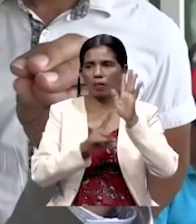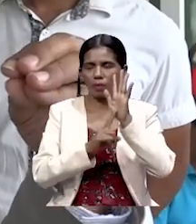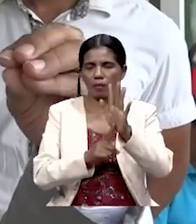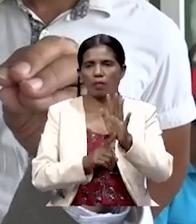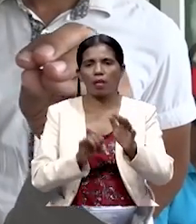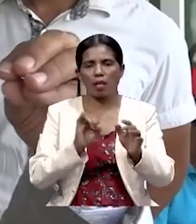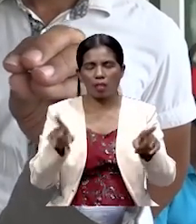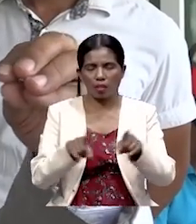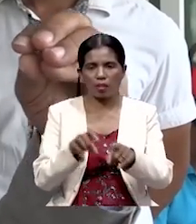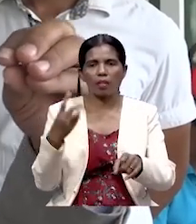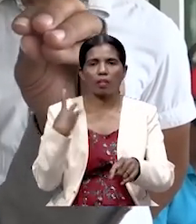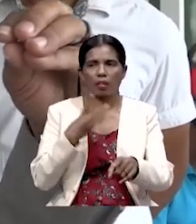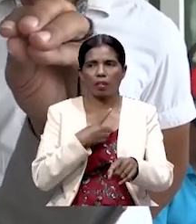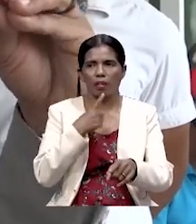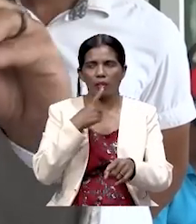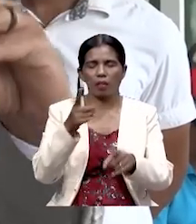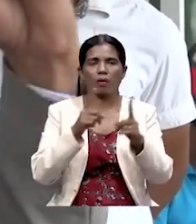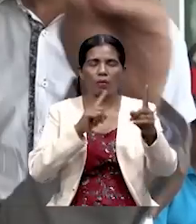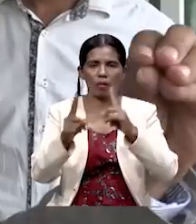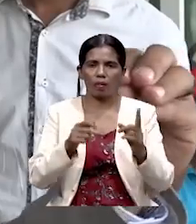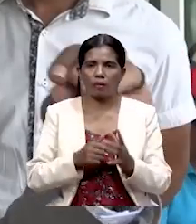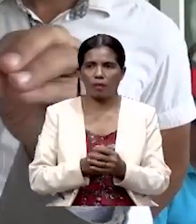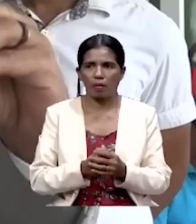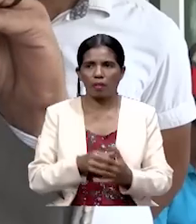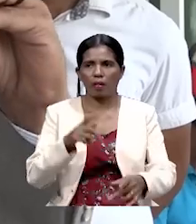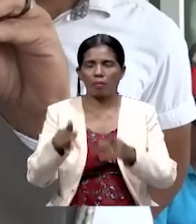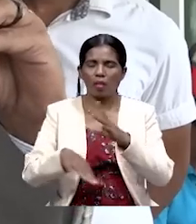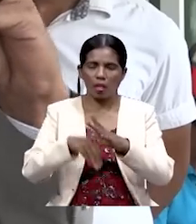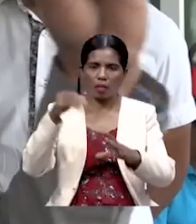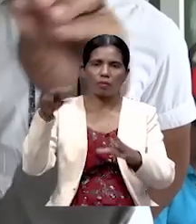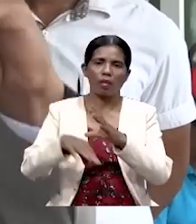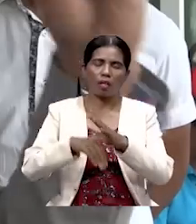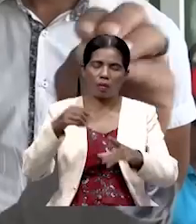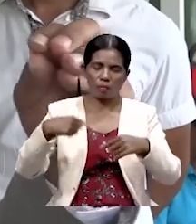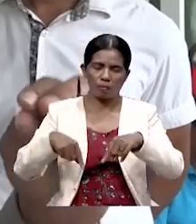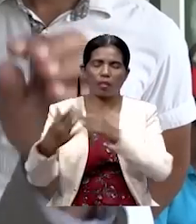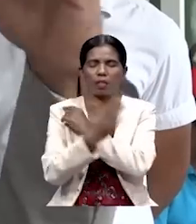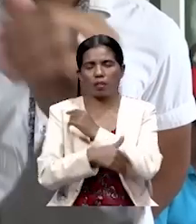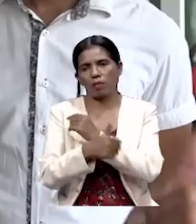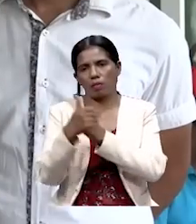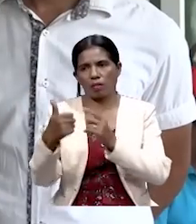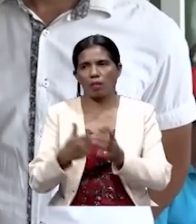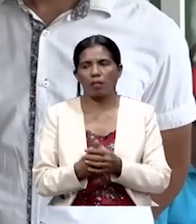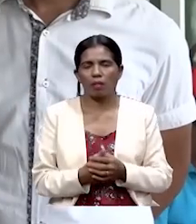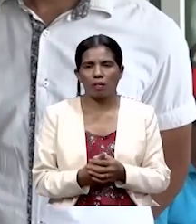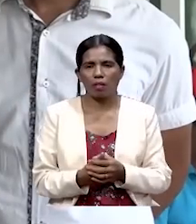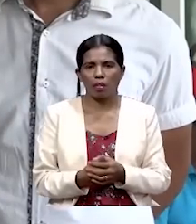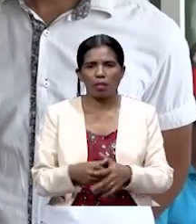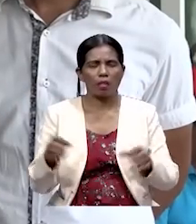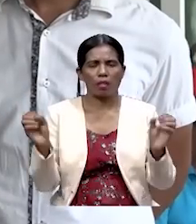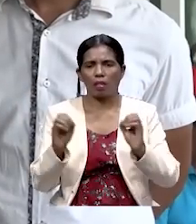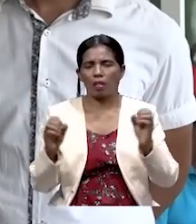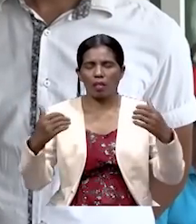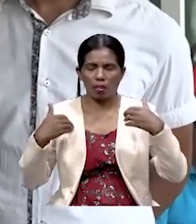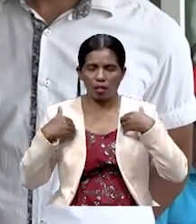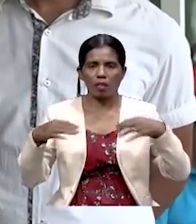ohin ita ita koliane dian e mas sai na fati riu mariu sai significa ka leha